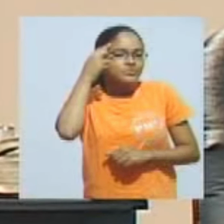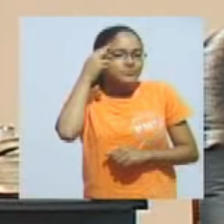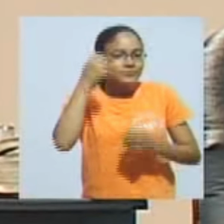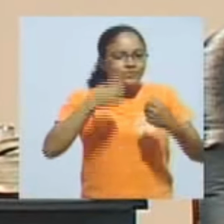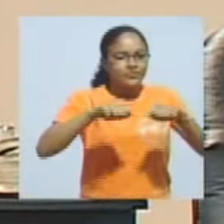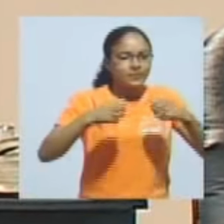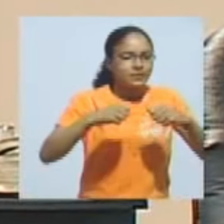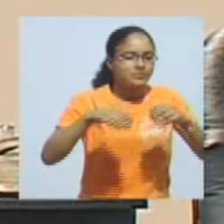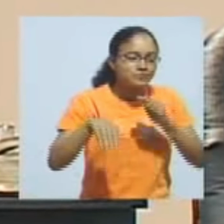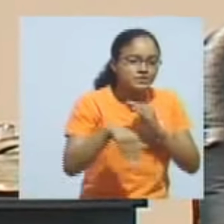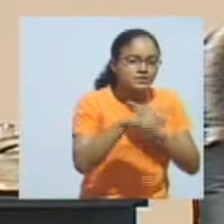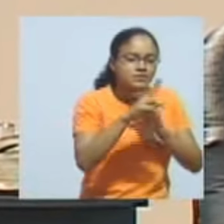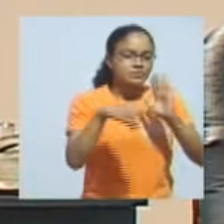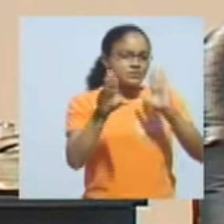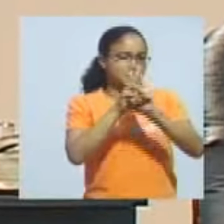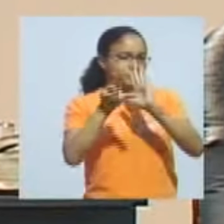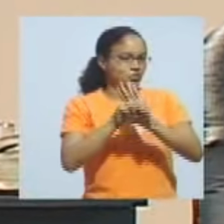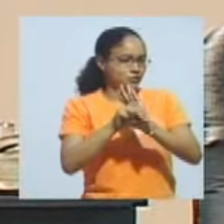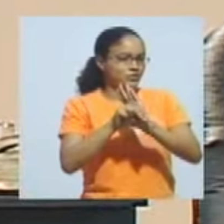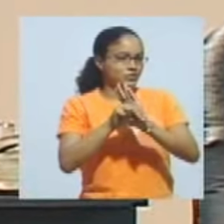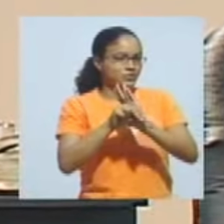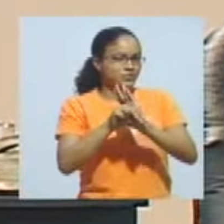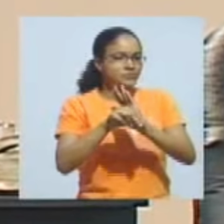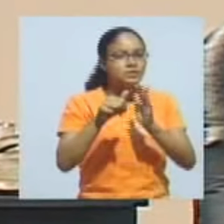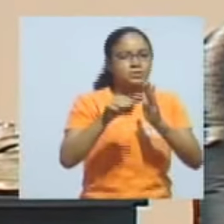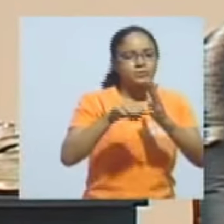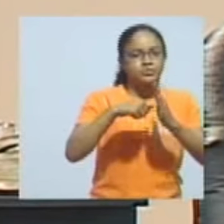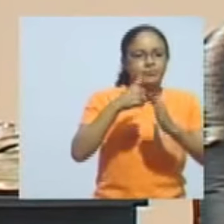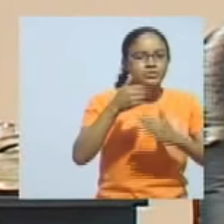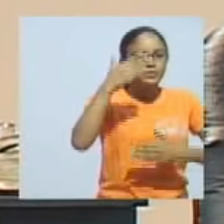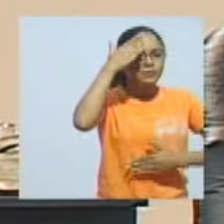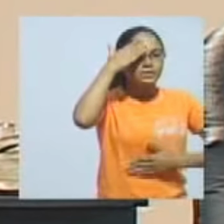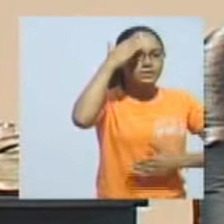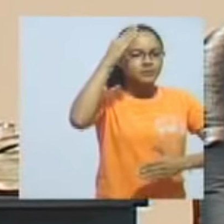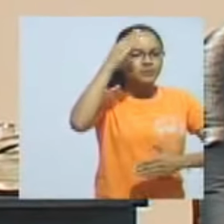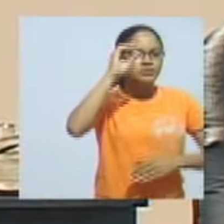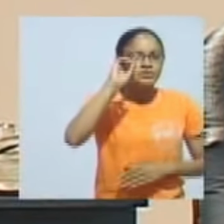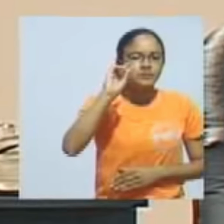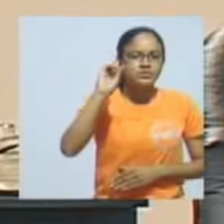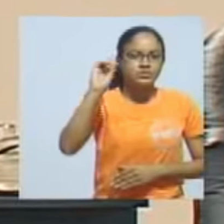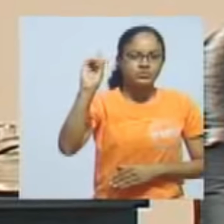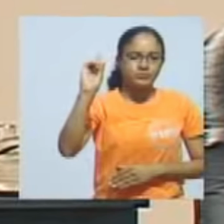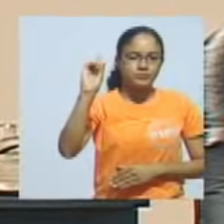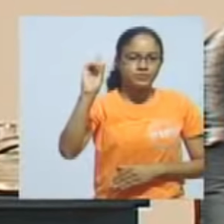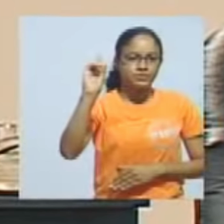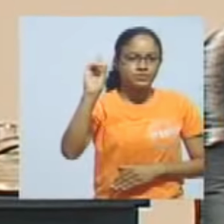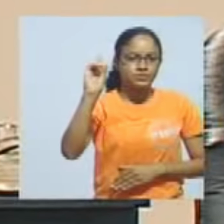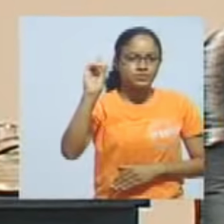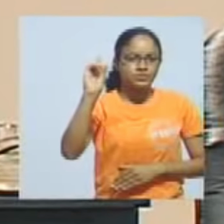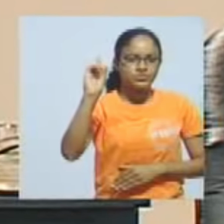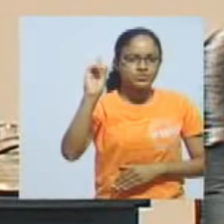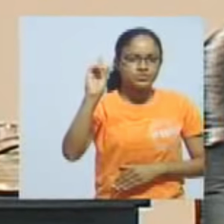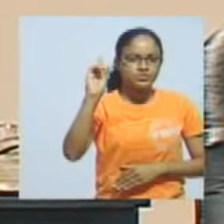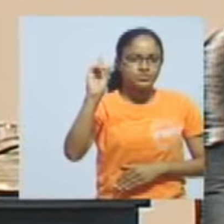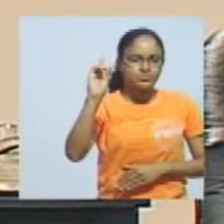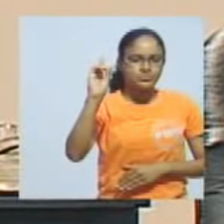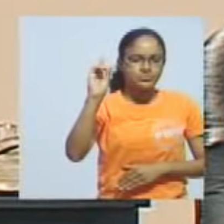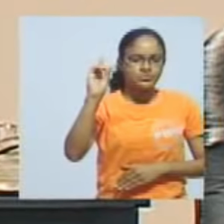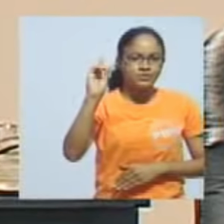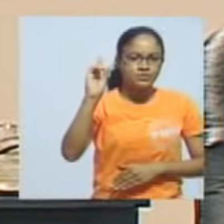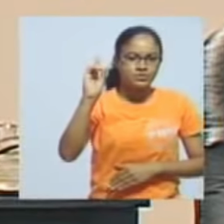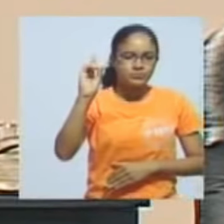vir? Primeiro, para agradecer a Deus, passar tudo que vocês